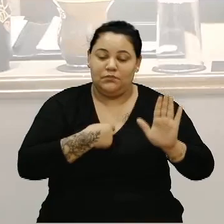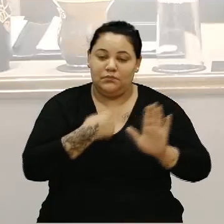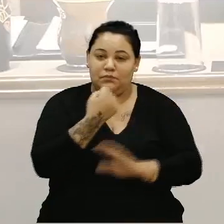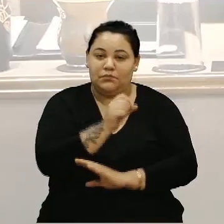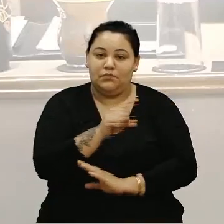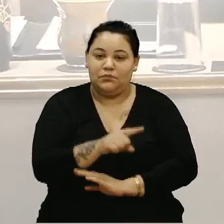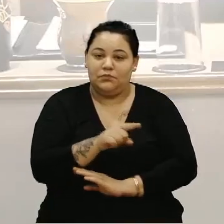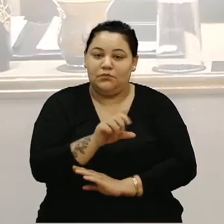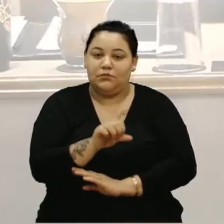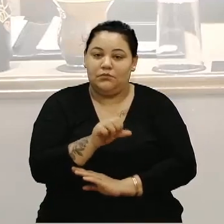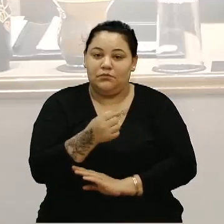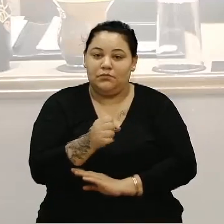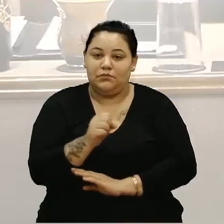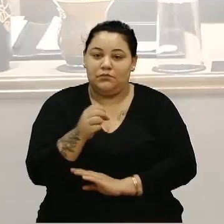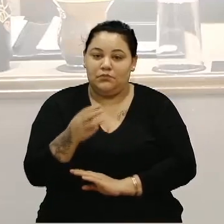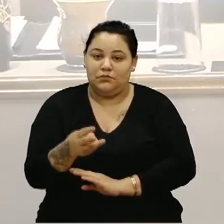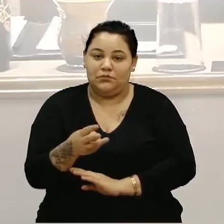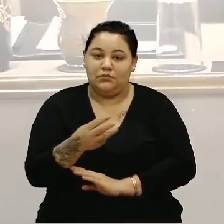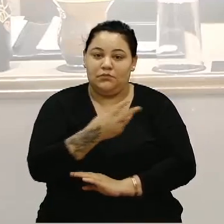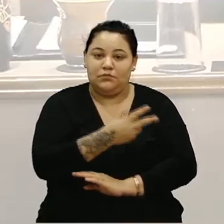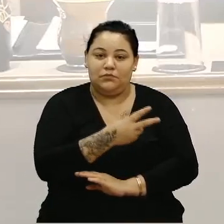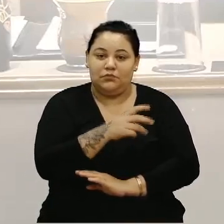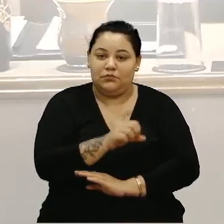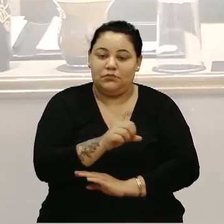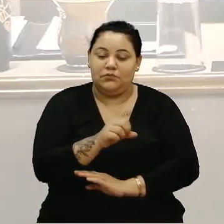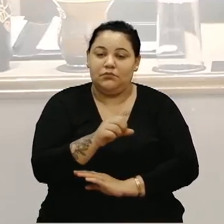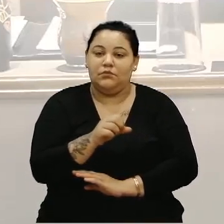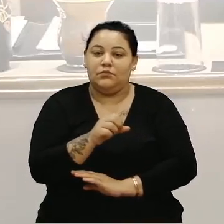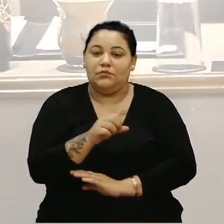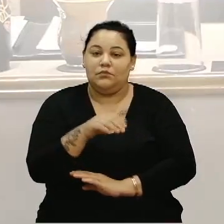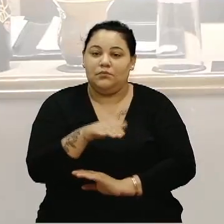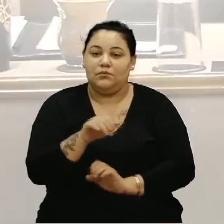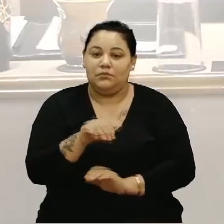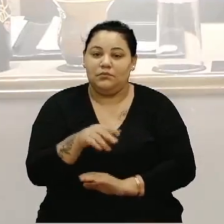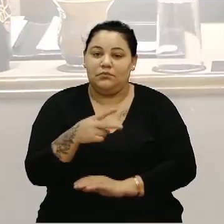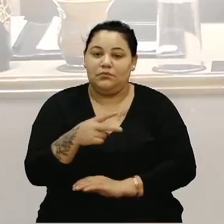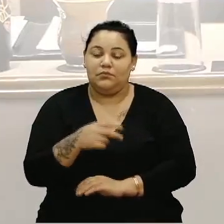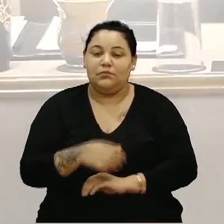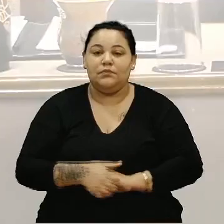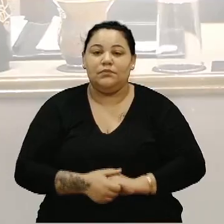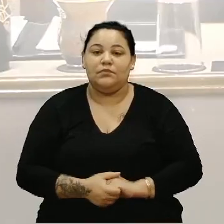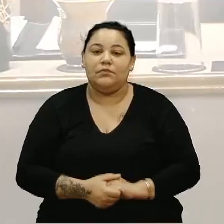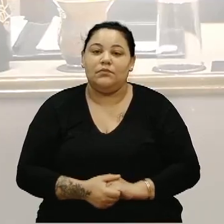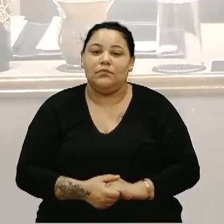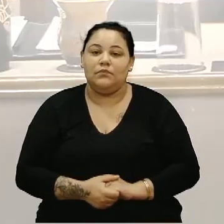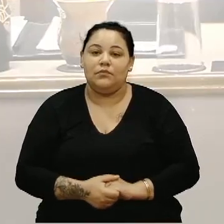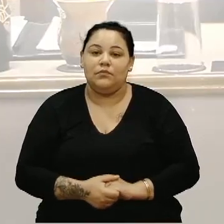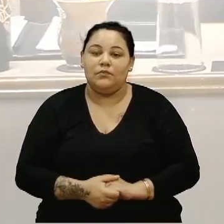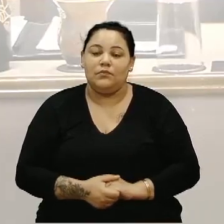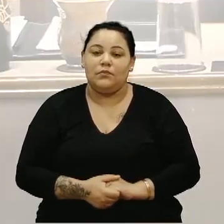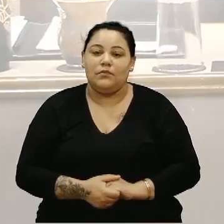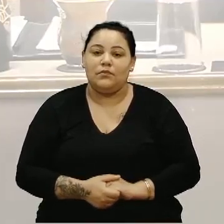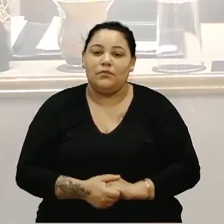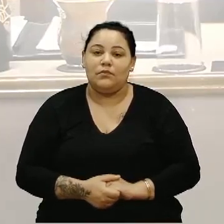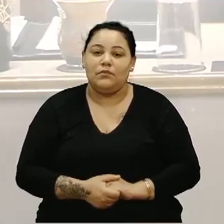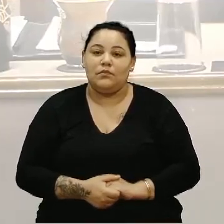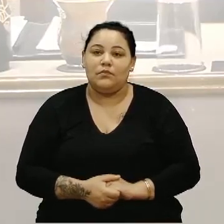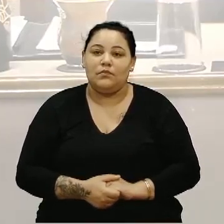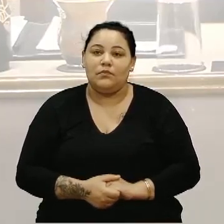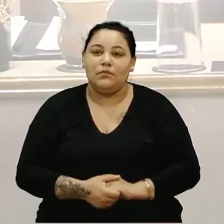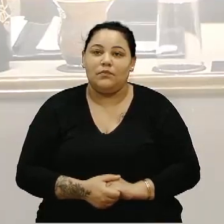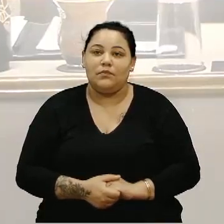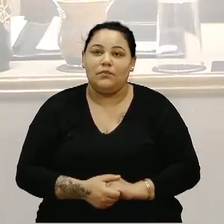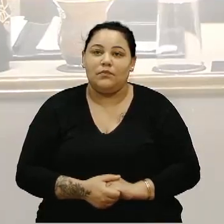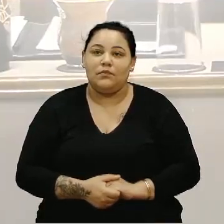8.983, de 29 de setembro de 2023, Lei de Diretrizes Orçamentárias para o Exercício de 2024. Consultada a assessoria técnica